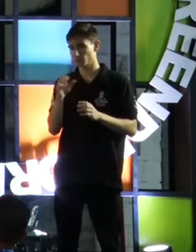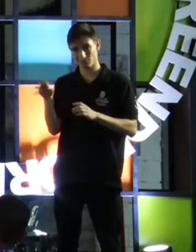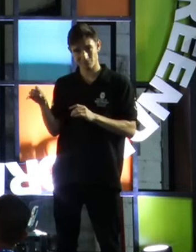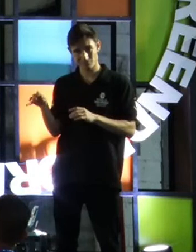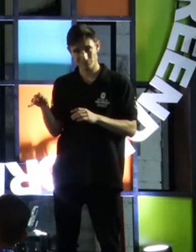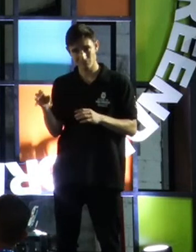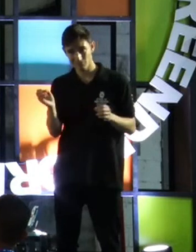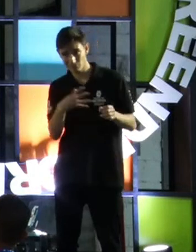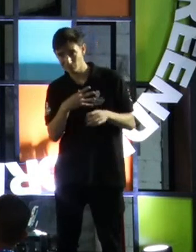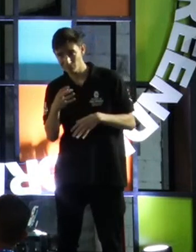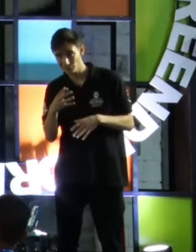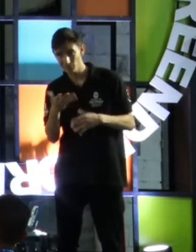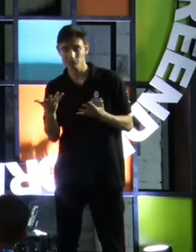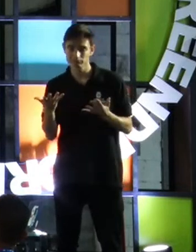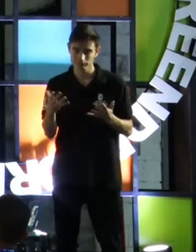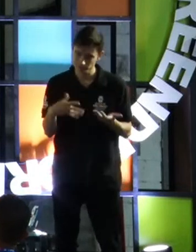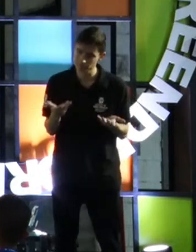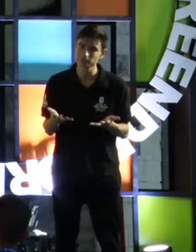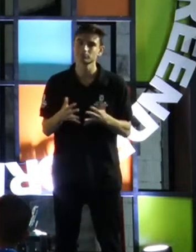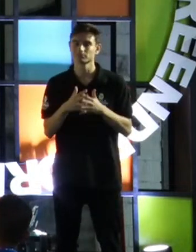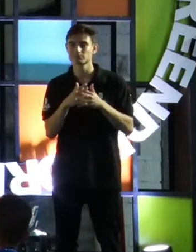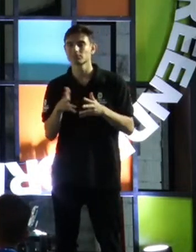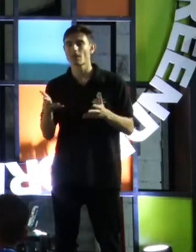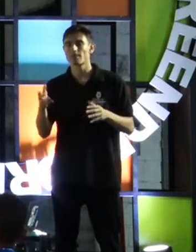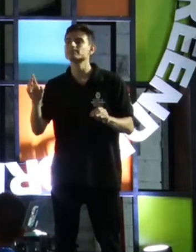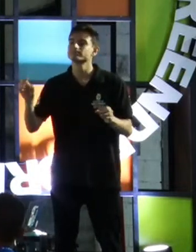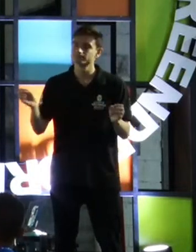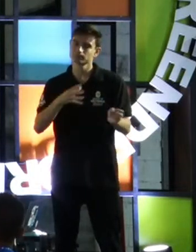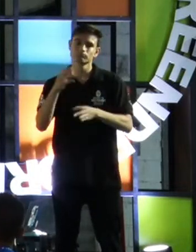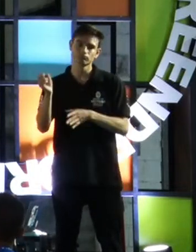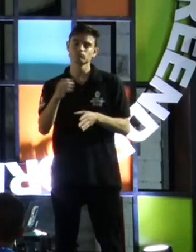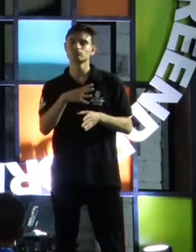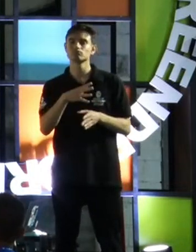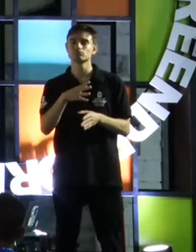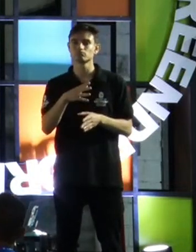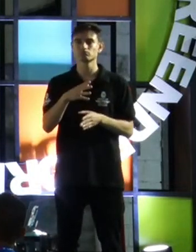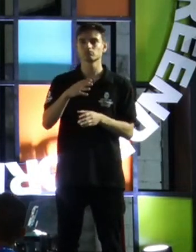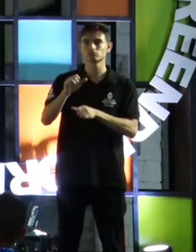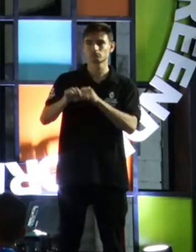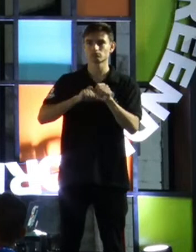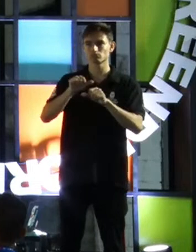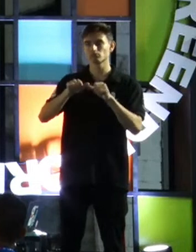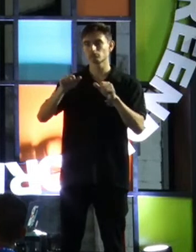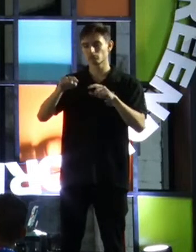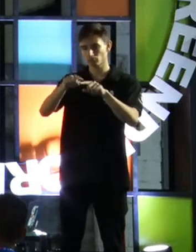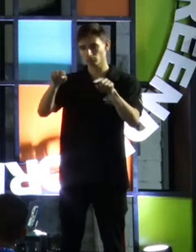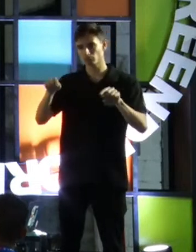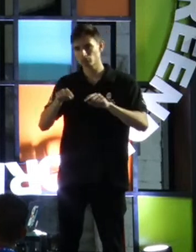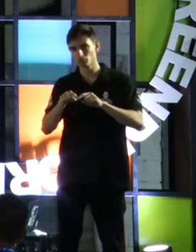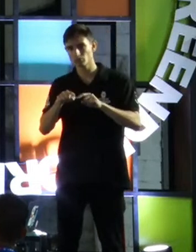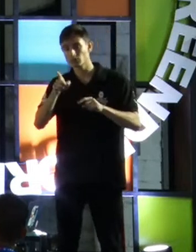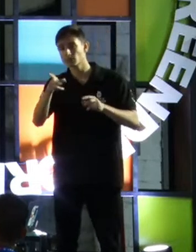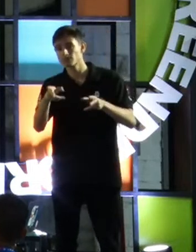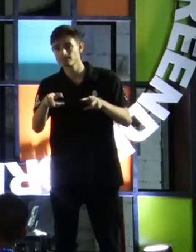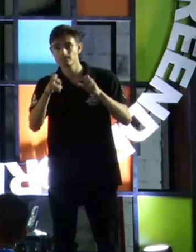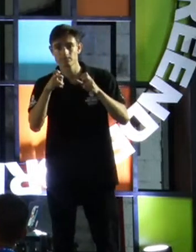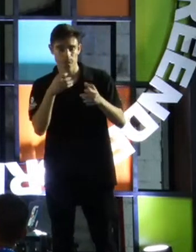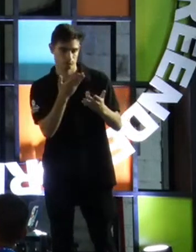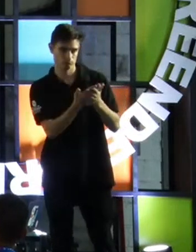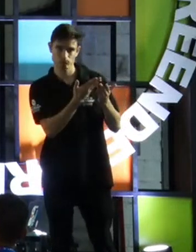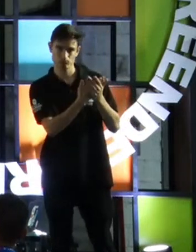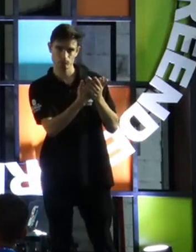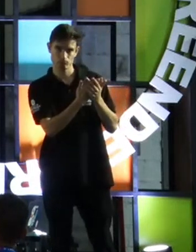eu estou doido aqui. Enfim, como um ambiente pode ajudar a transformar um território quando você junta